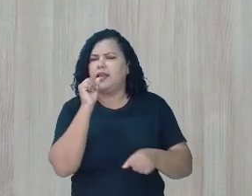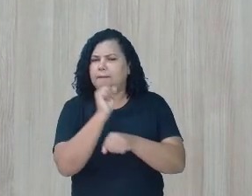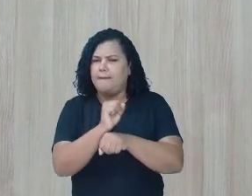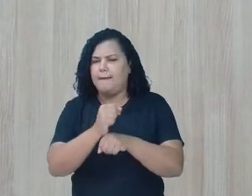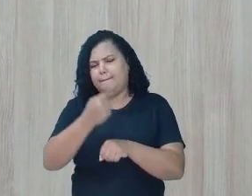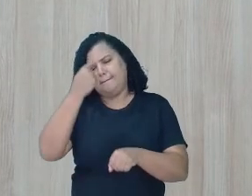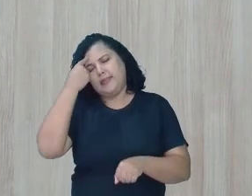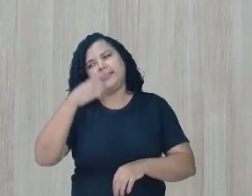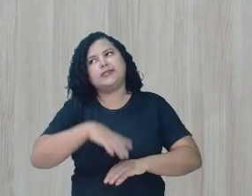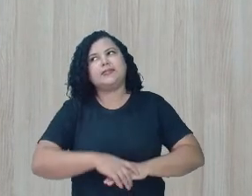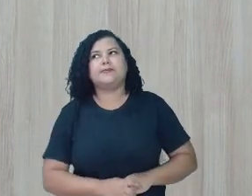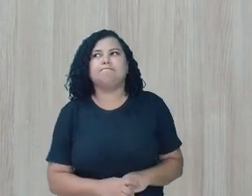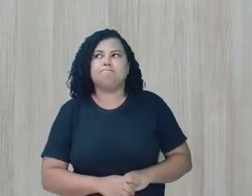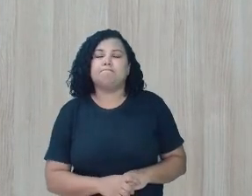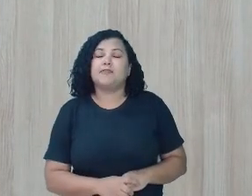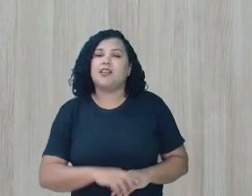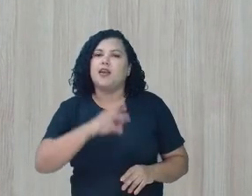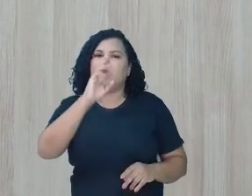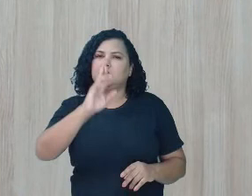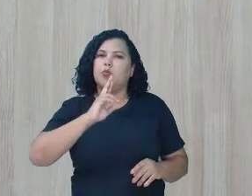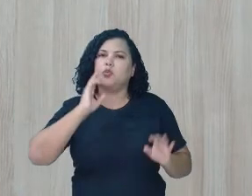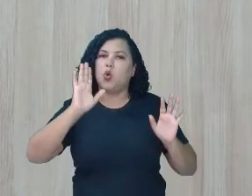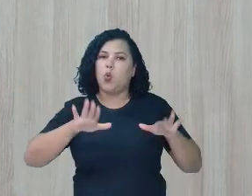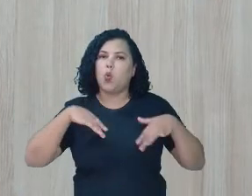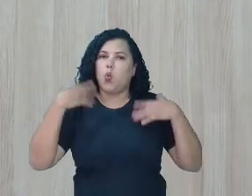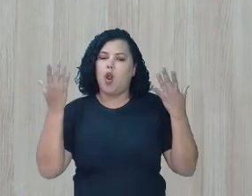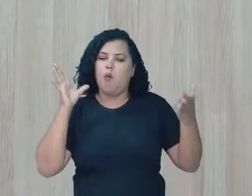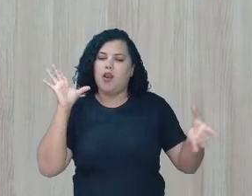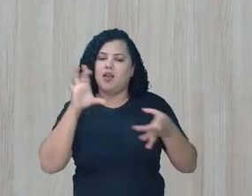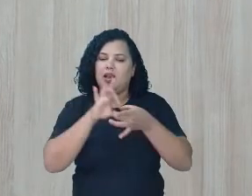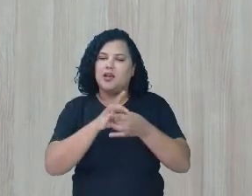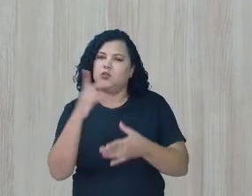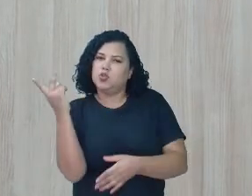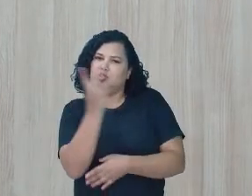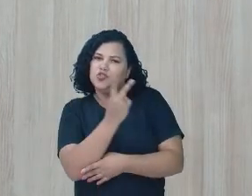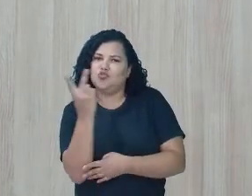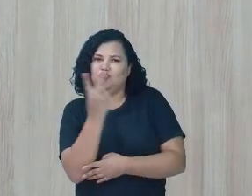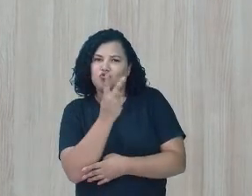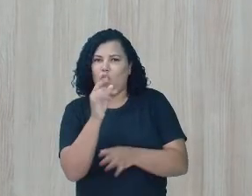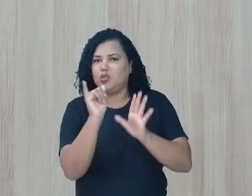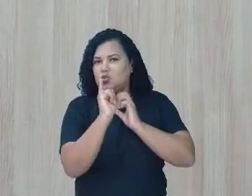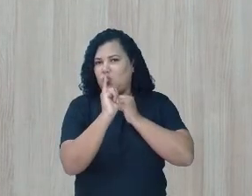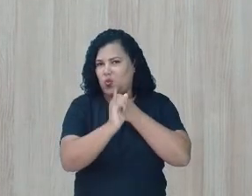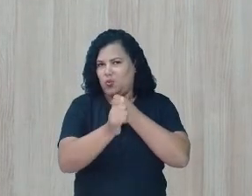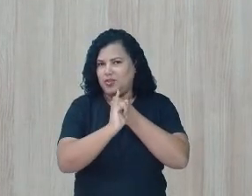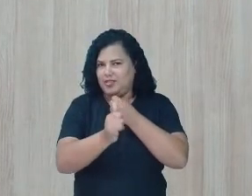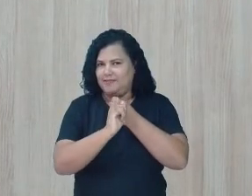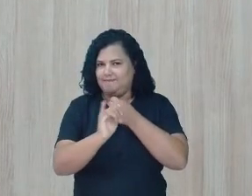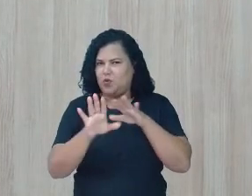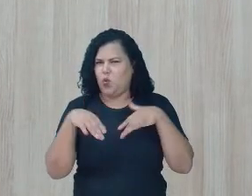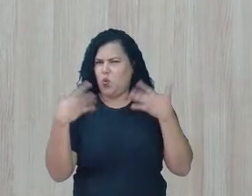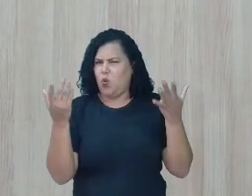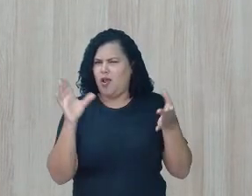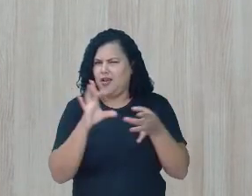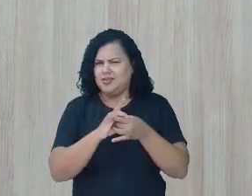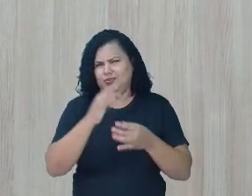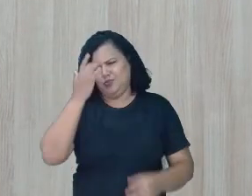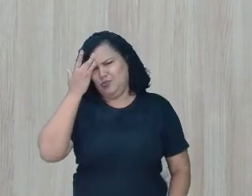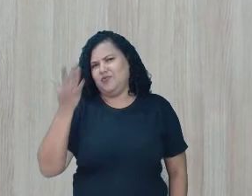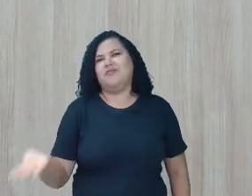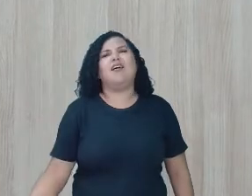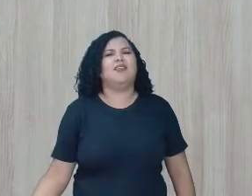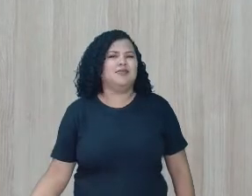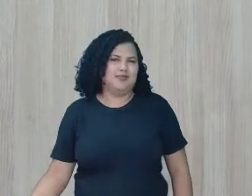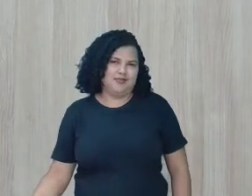né? E eu queria que vocês me respondessem qual é o vínculo que existe entre essas 2 crônicas. Isso está fácil de